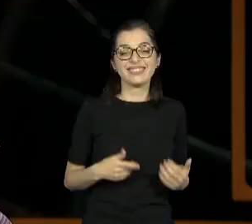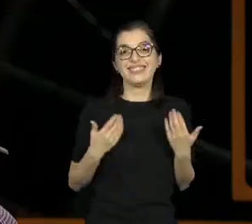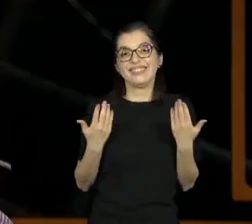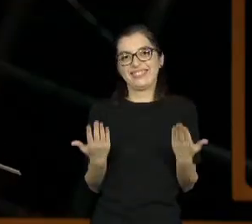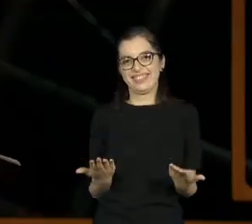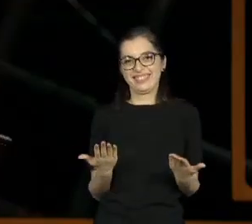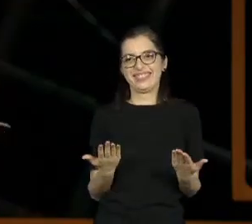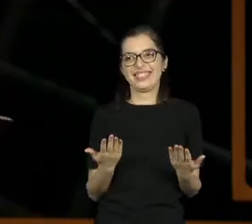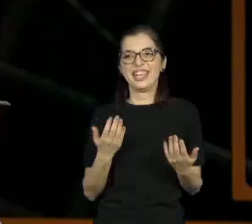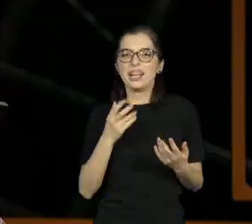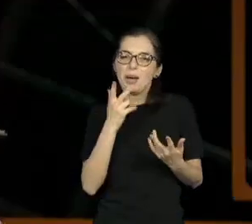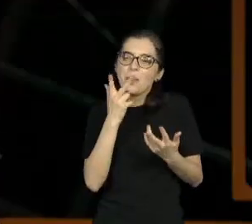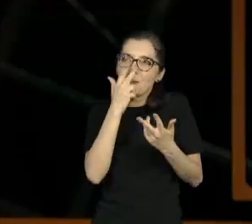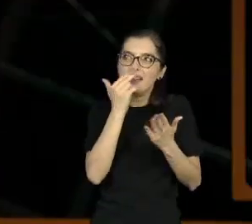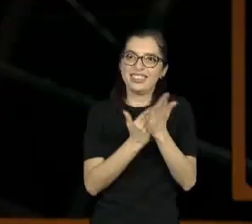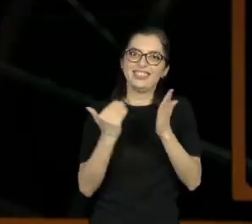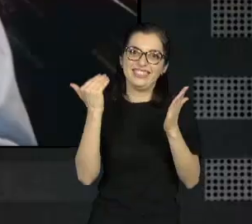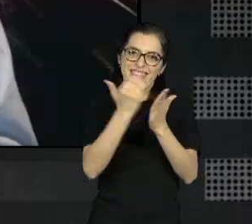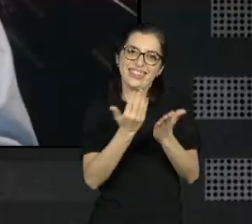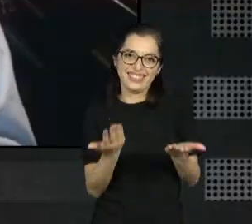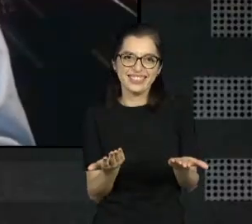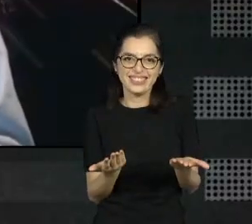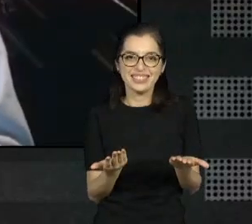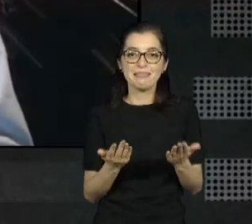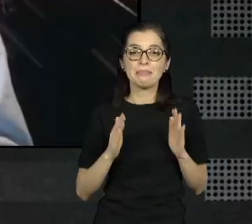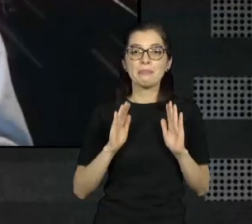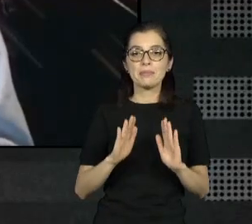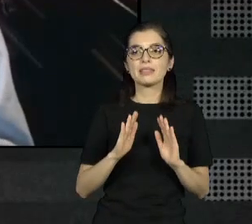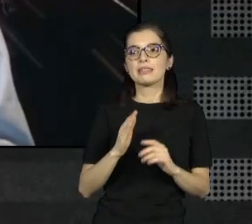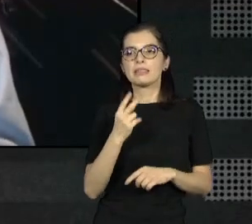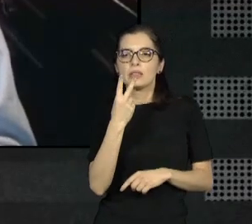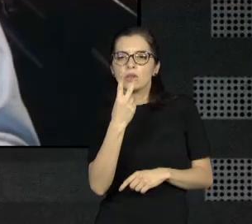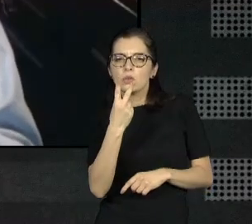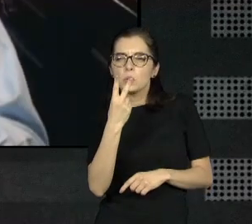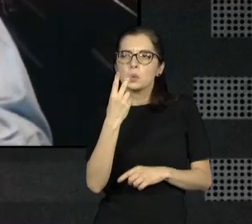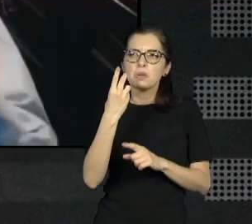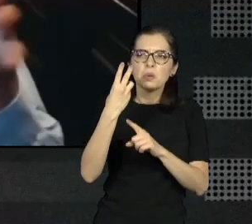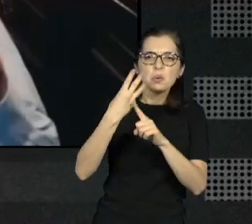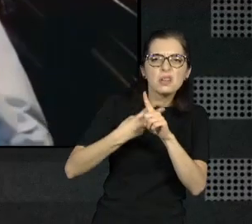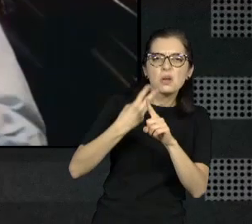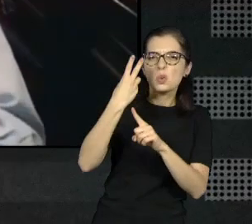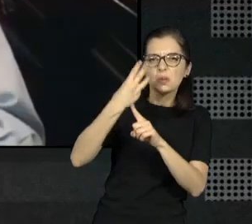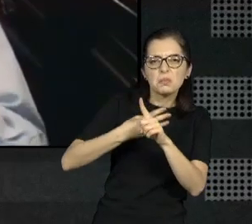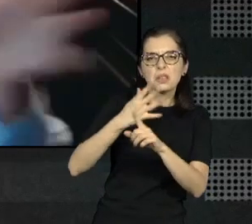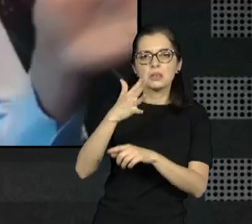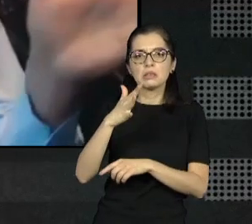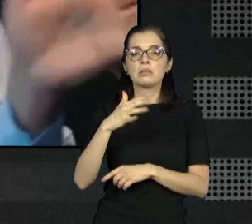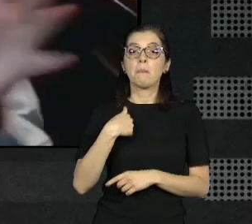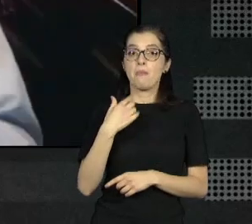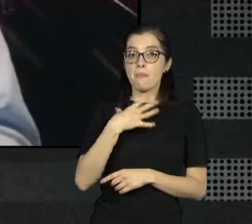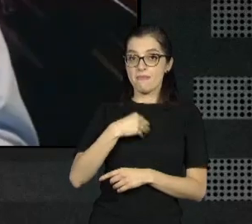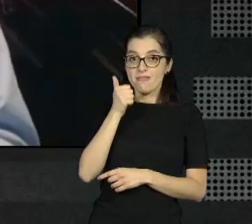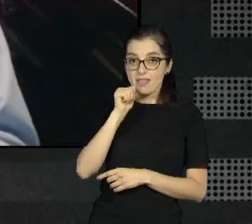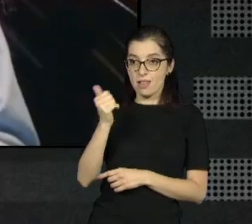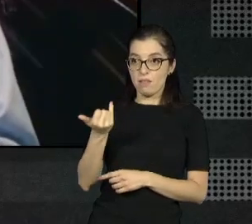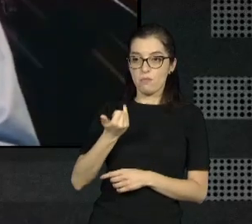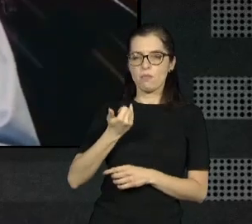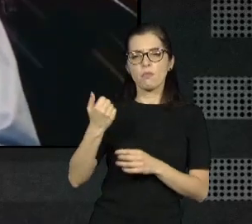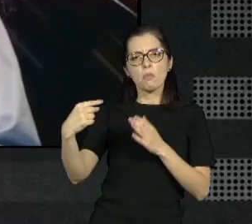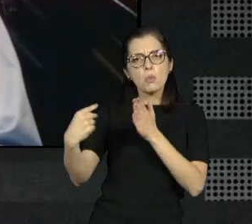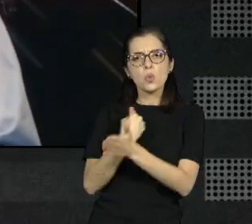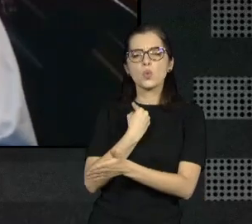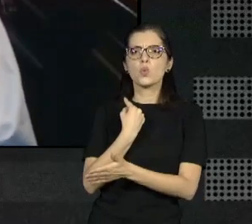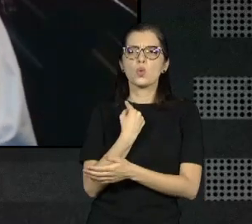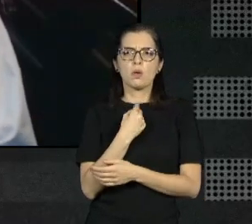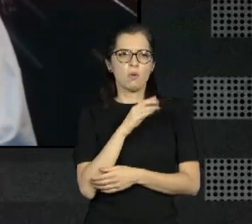embora. Alguns 2, 3 meses depois, ela chega para mim e fala, sem combinar nada, né? Pai,